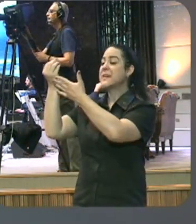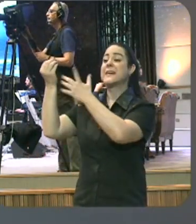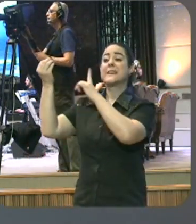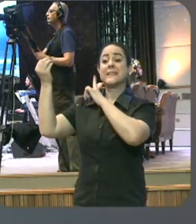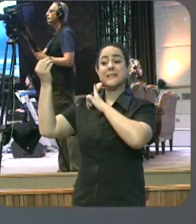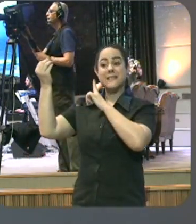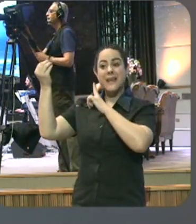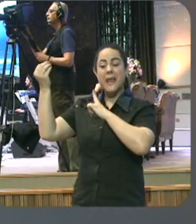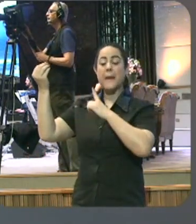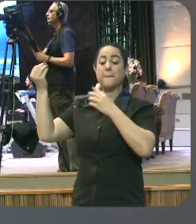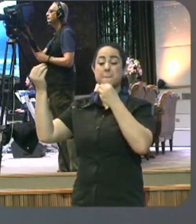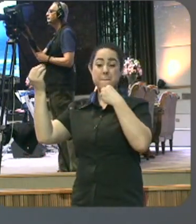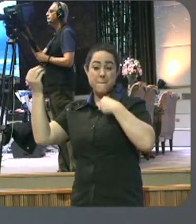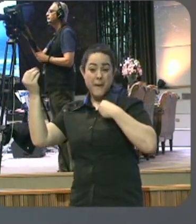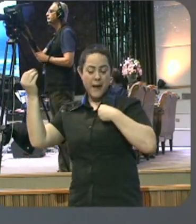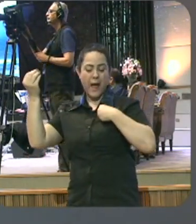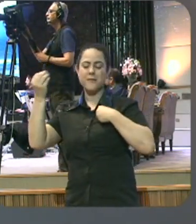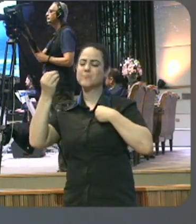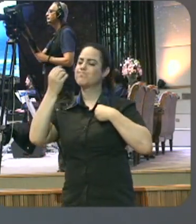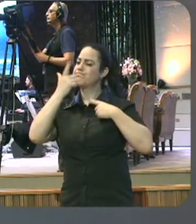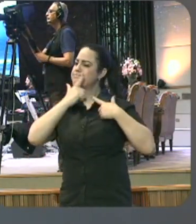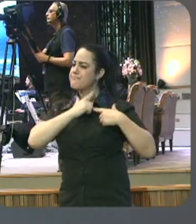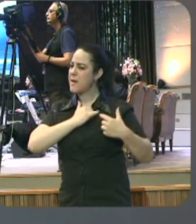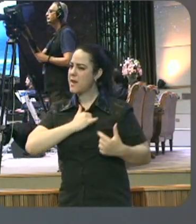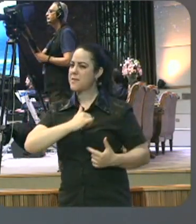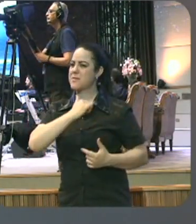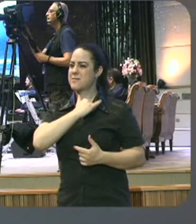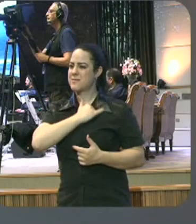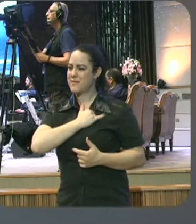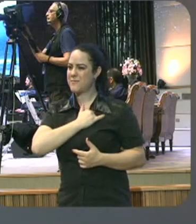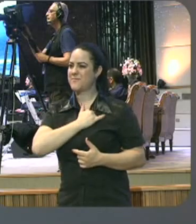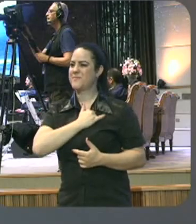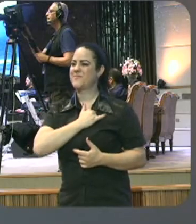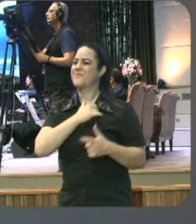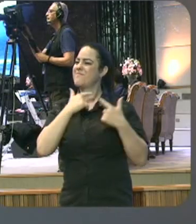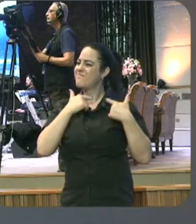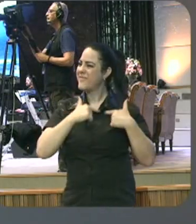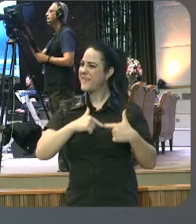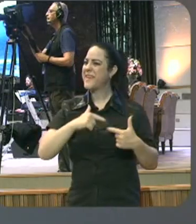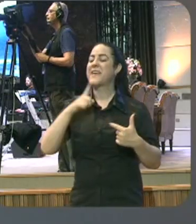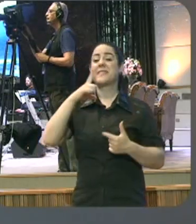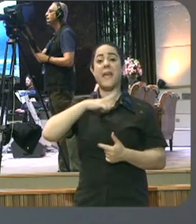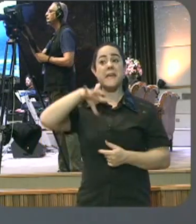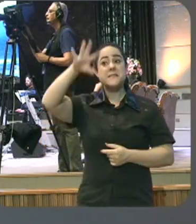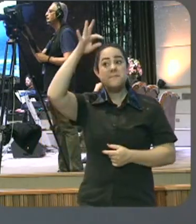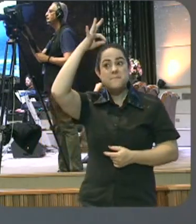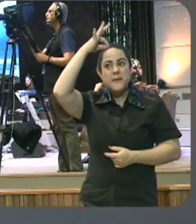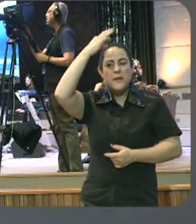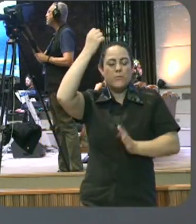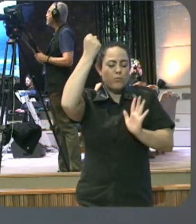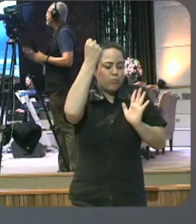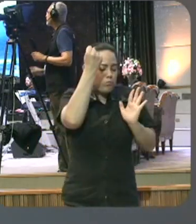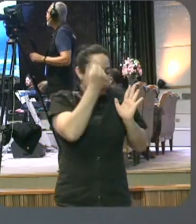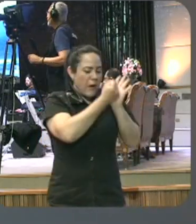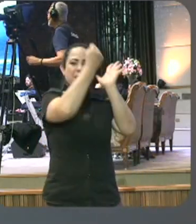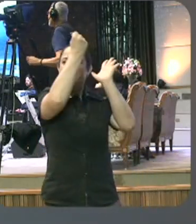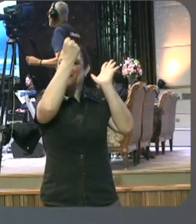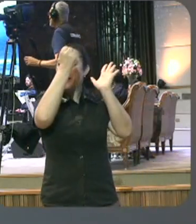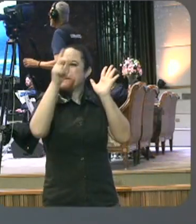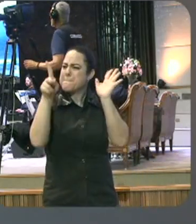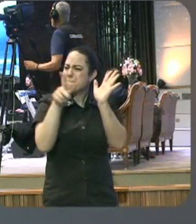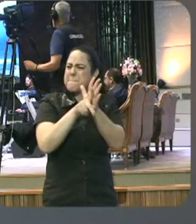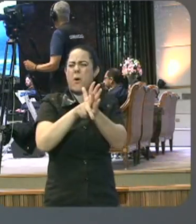seus pecados perdoados, vai receber o Espírito Santo como selo de garantia de que